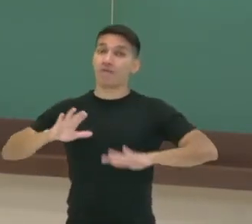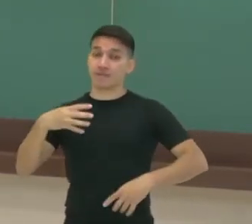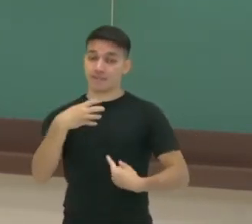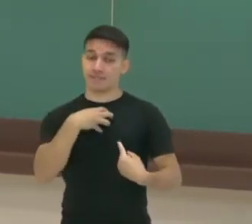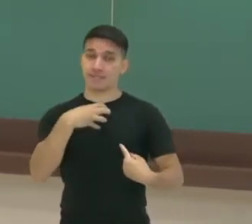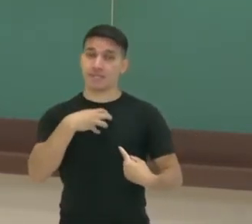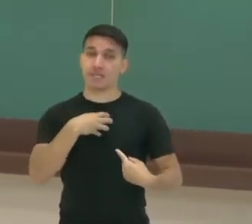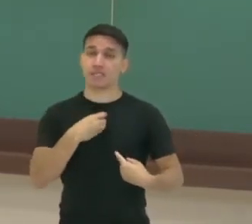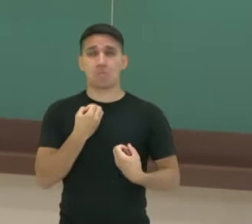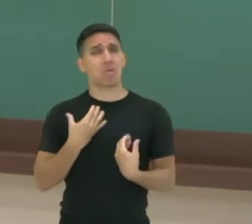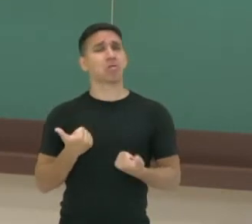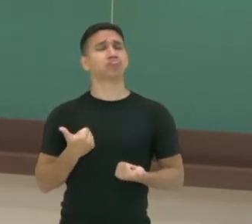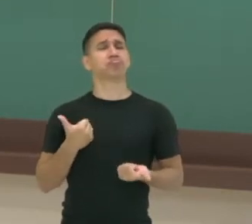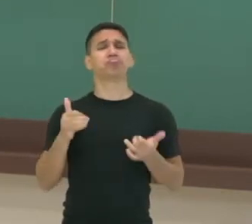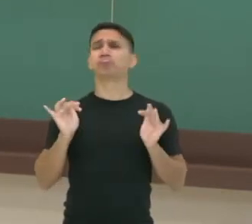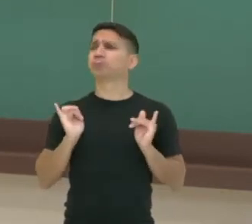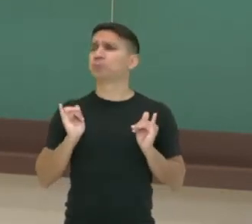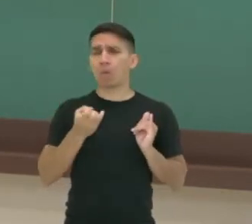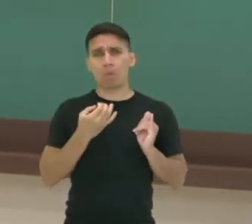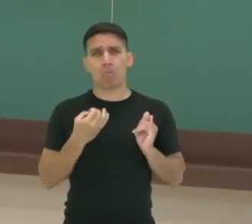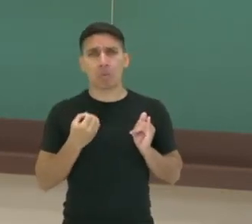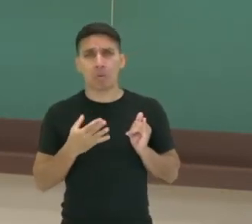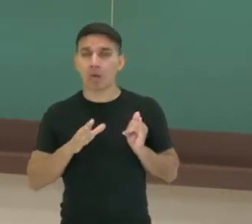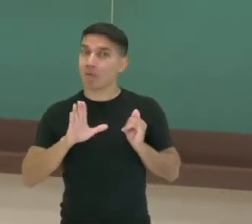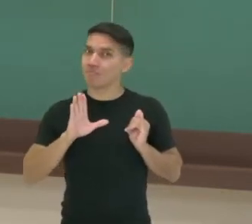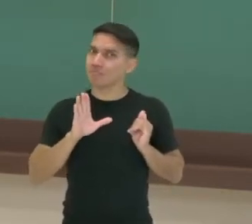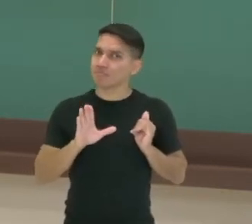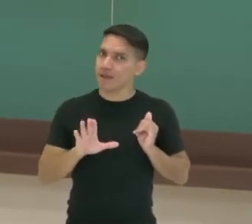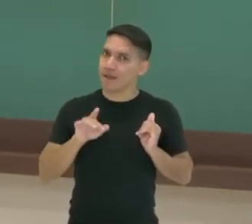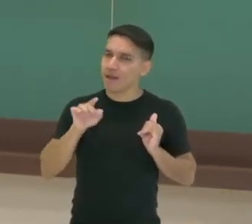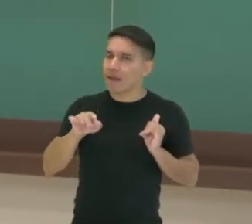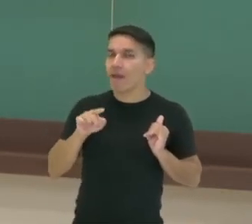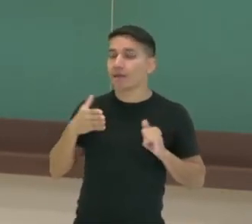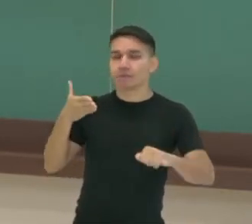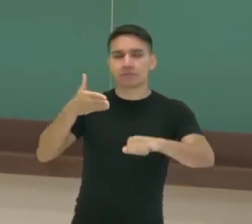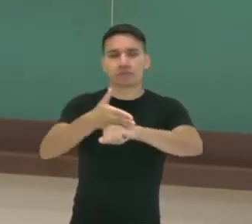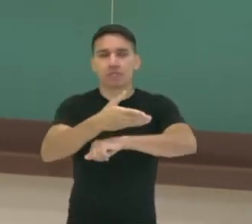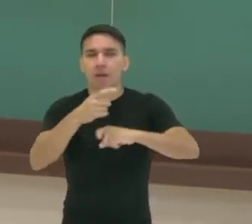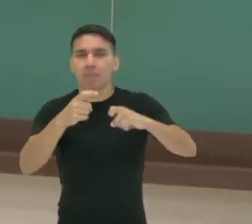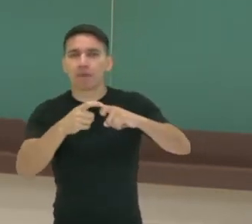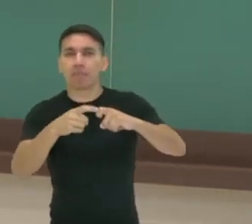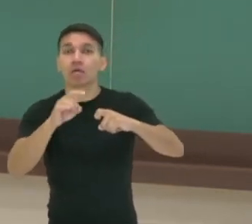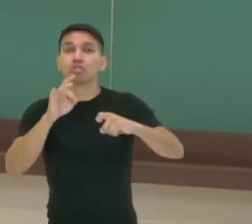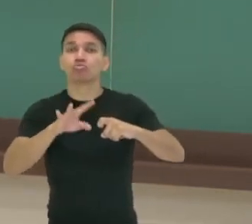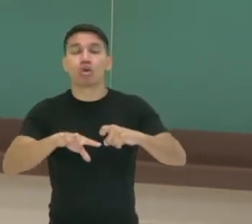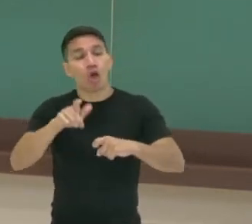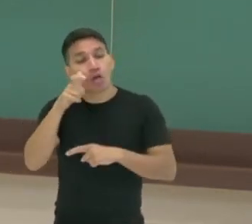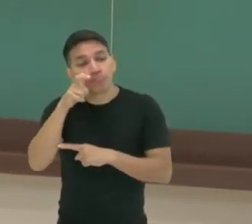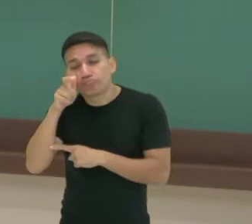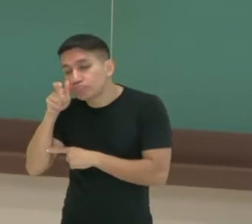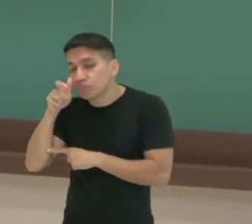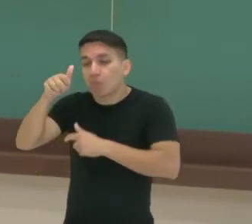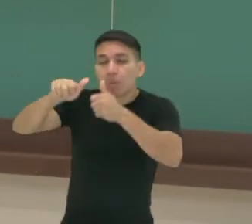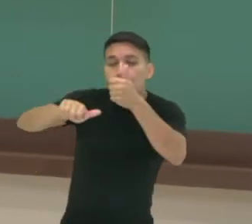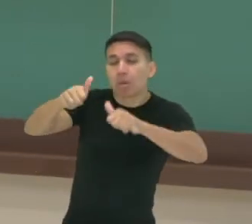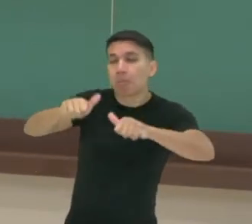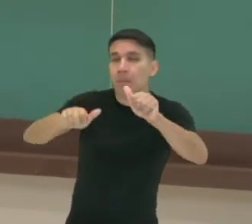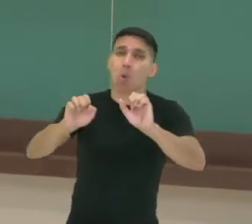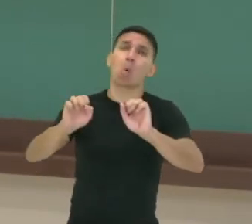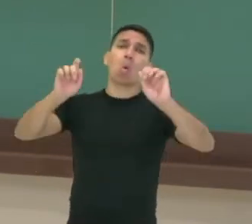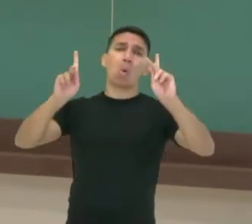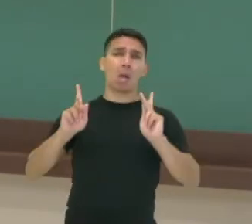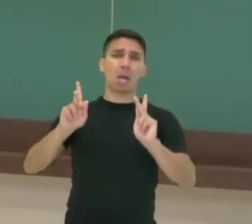no sentido bem, estarmos bem, mas nessa visita é só um acompanhamento. Ok, está tudo bem